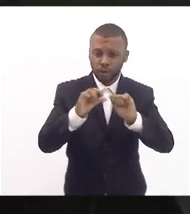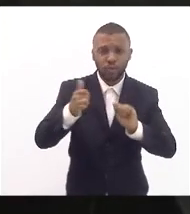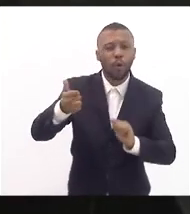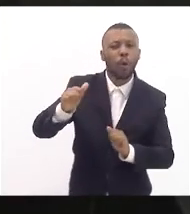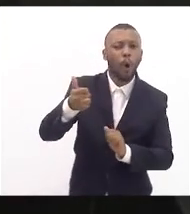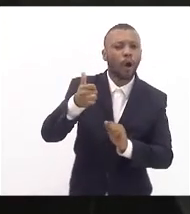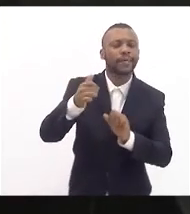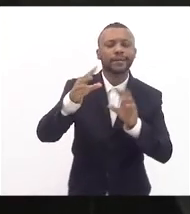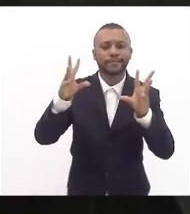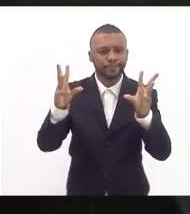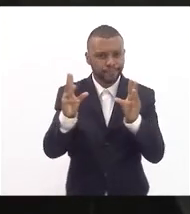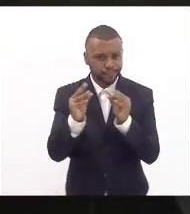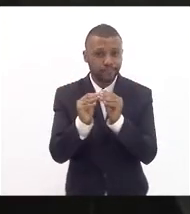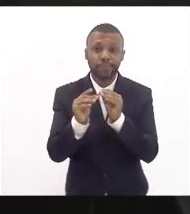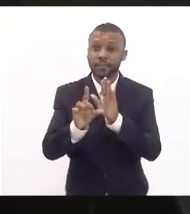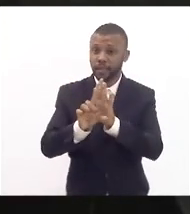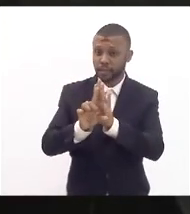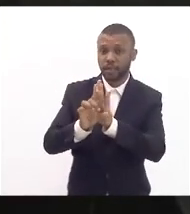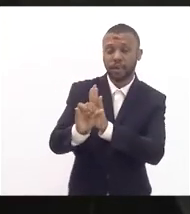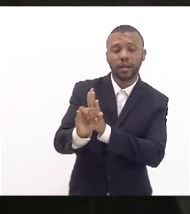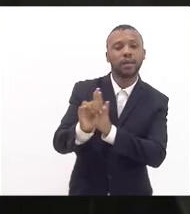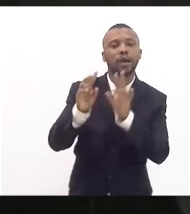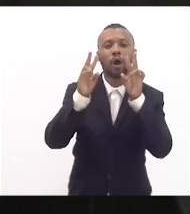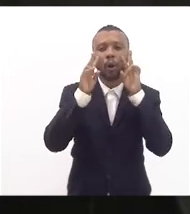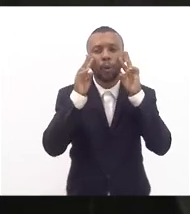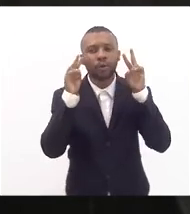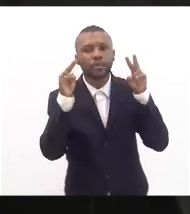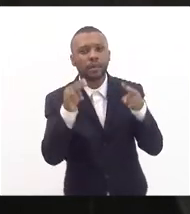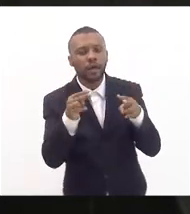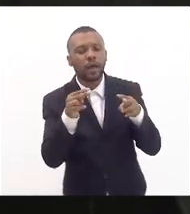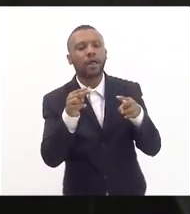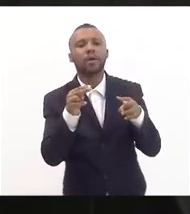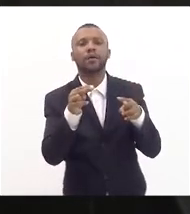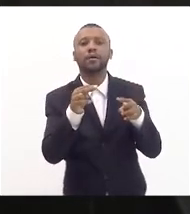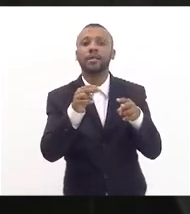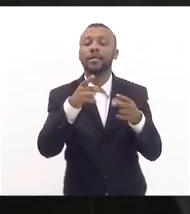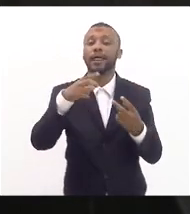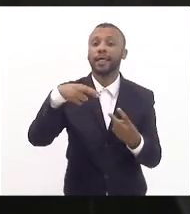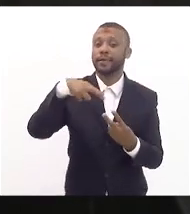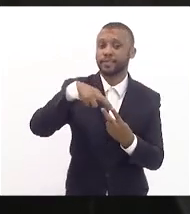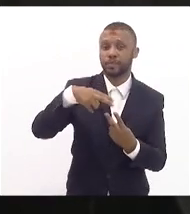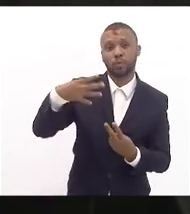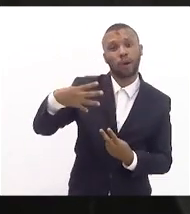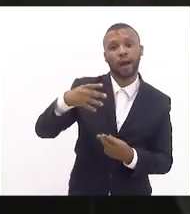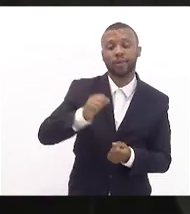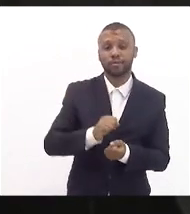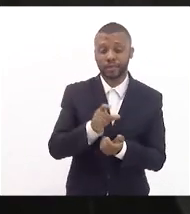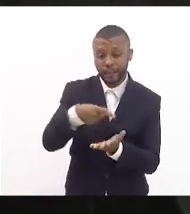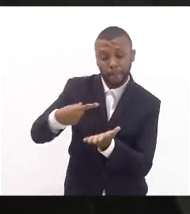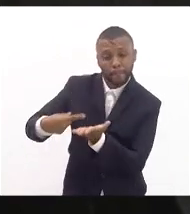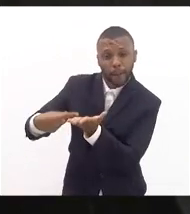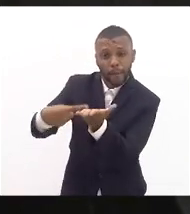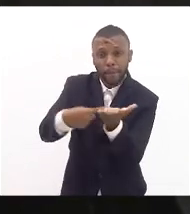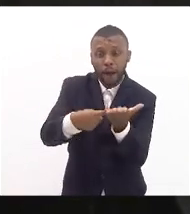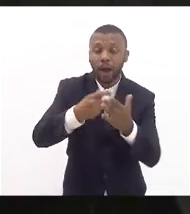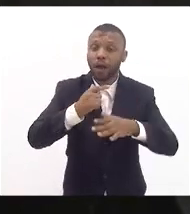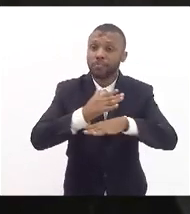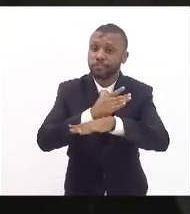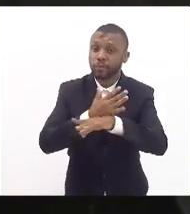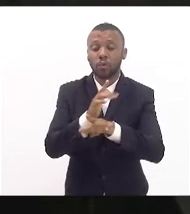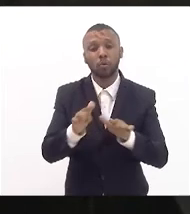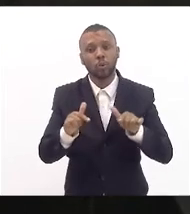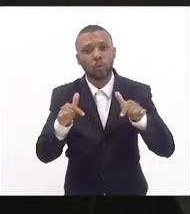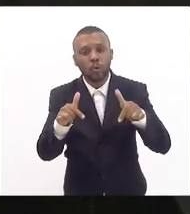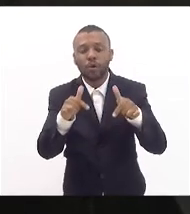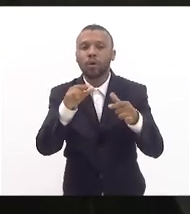fins desta lei, consideram-se, inciso 4º, demarcação urbanística, procedimento destinado